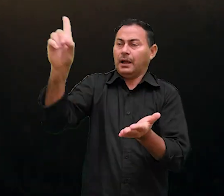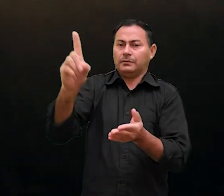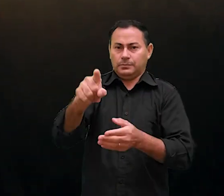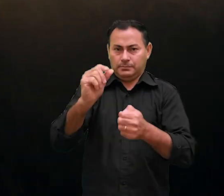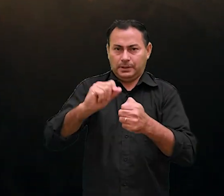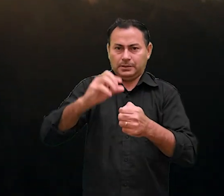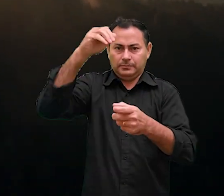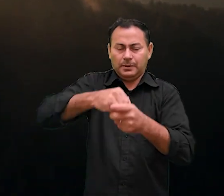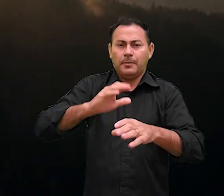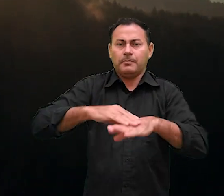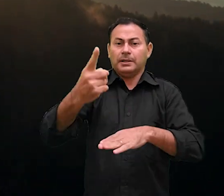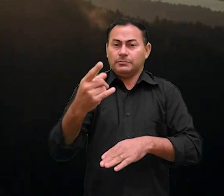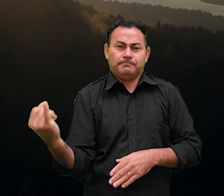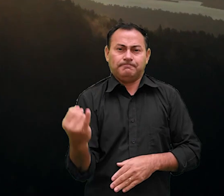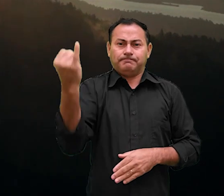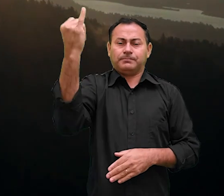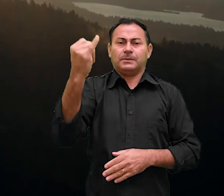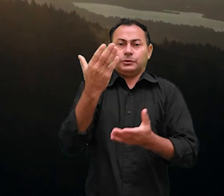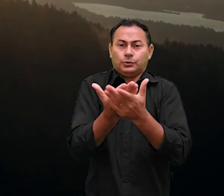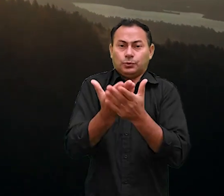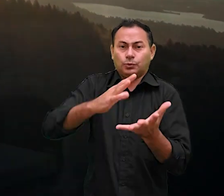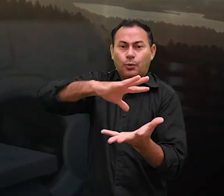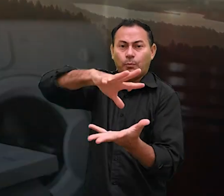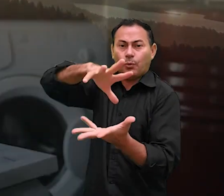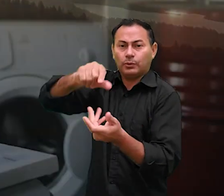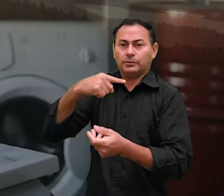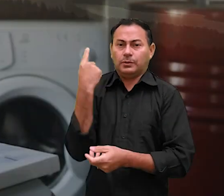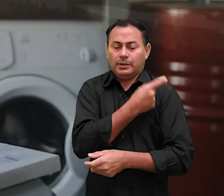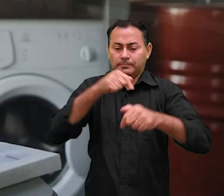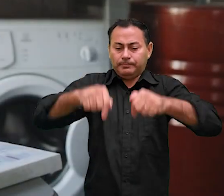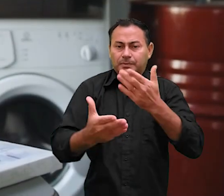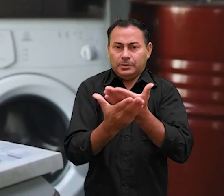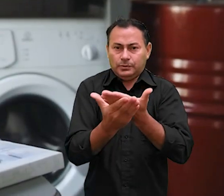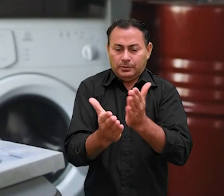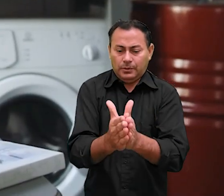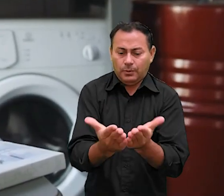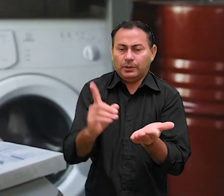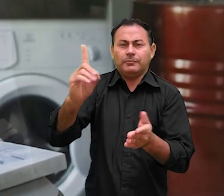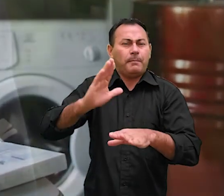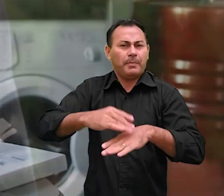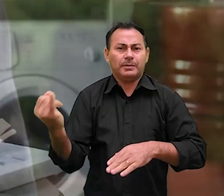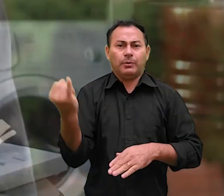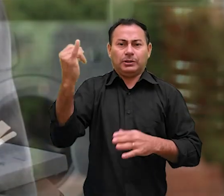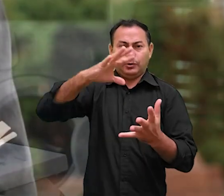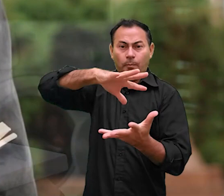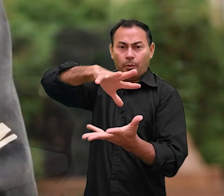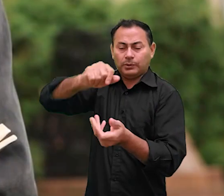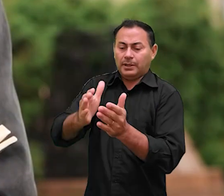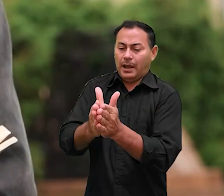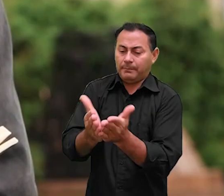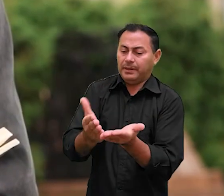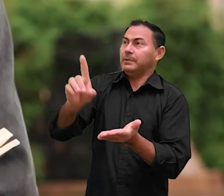você vai fazer parte do mais importante estudo do mundo, pois estamos aqui estudando o livro mais importante do mundo,